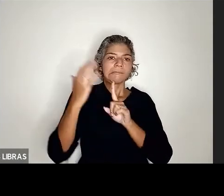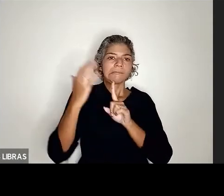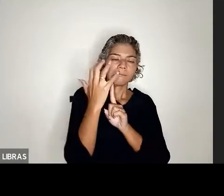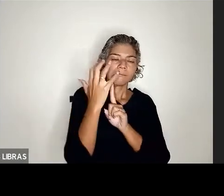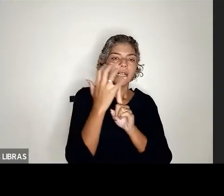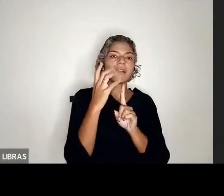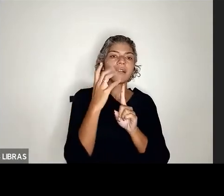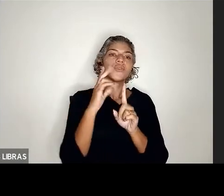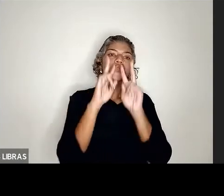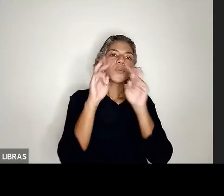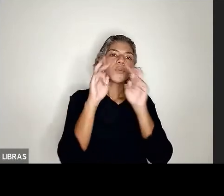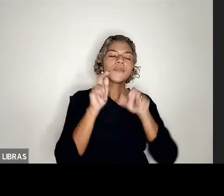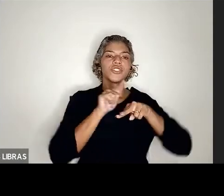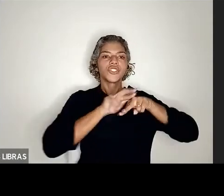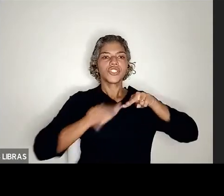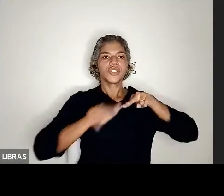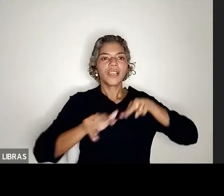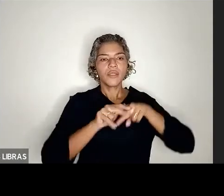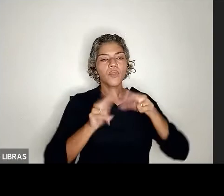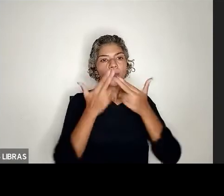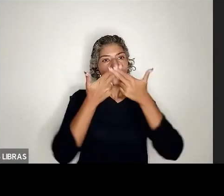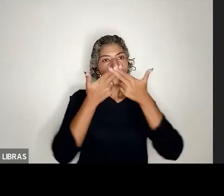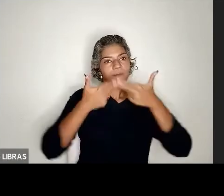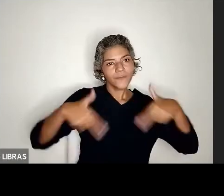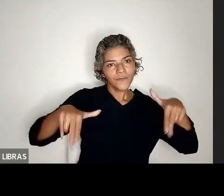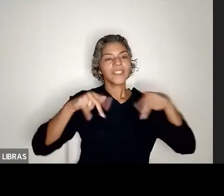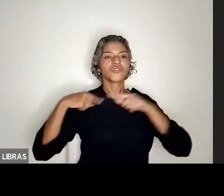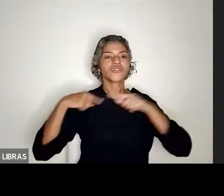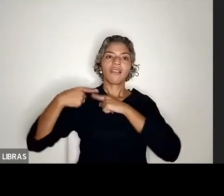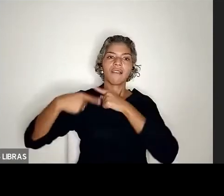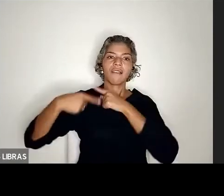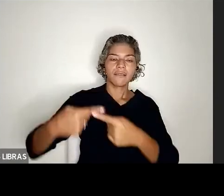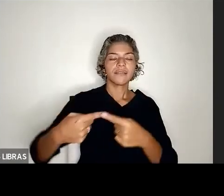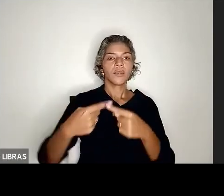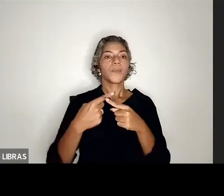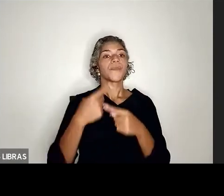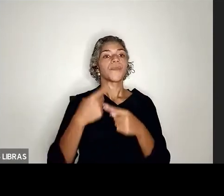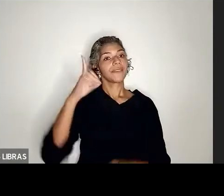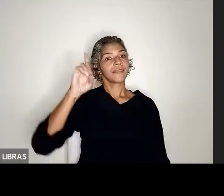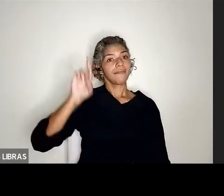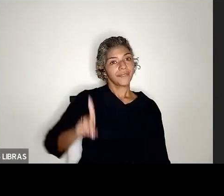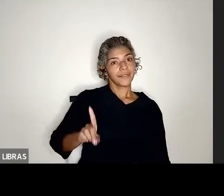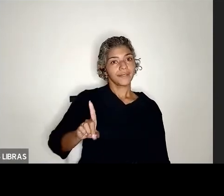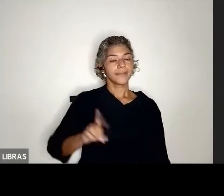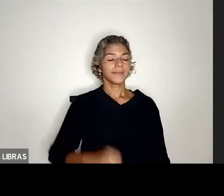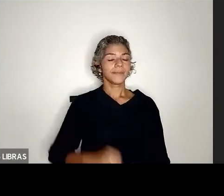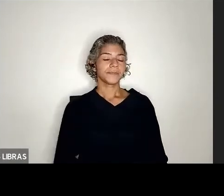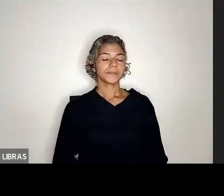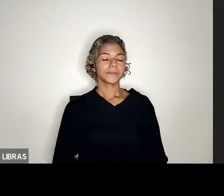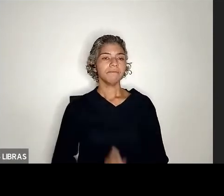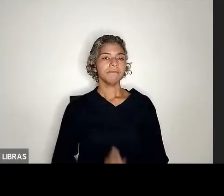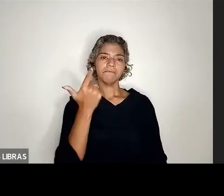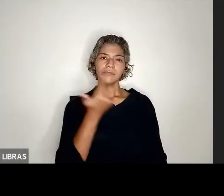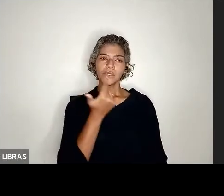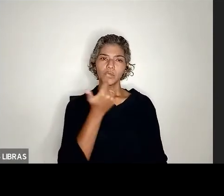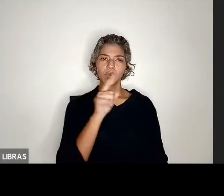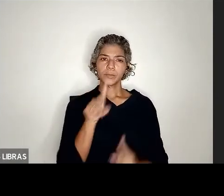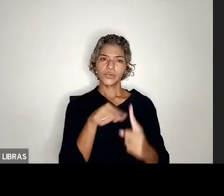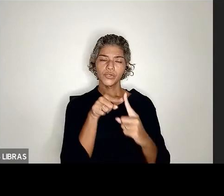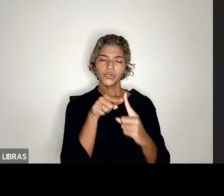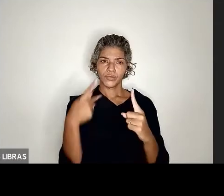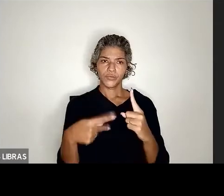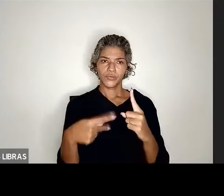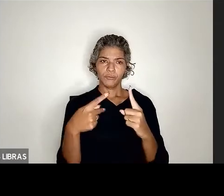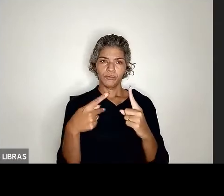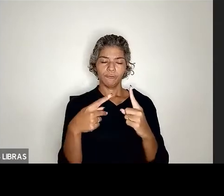social, geração e deficiência. O segundo objetivo dessa mesa é